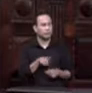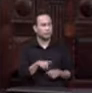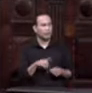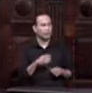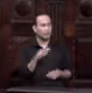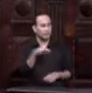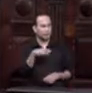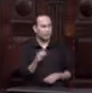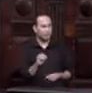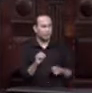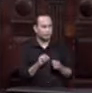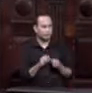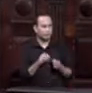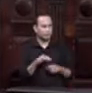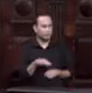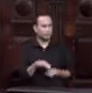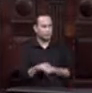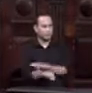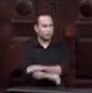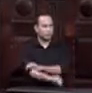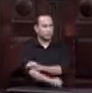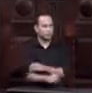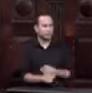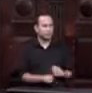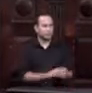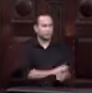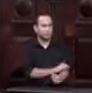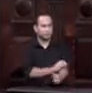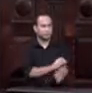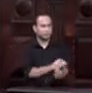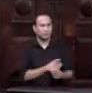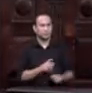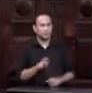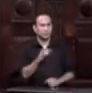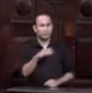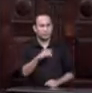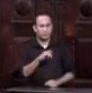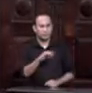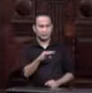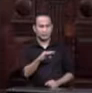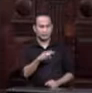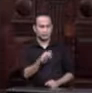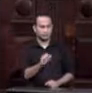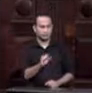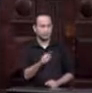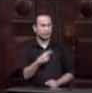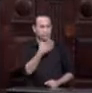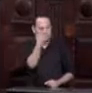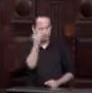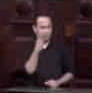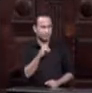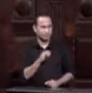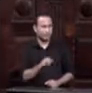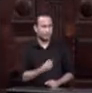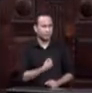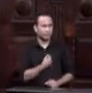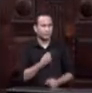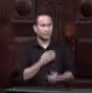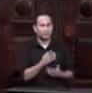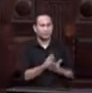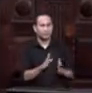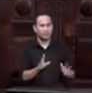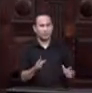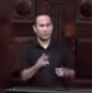gastos farsesco, um burlesco teto de gastos. Mas a gente propôs aqui, para atenuar esse